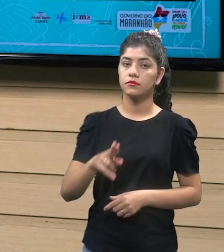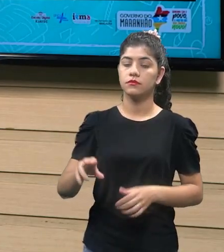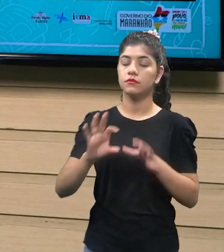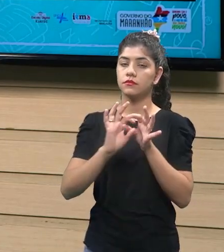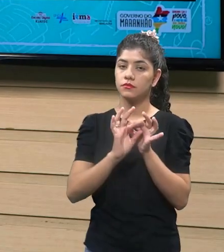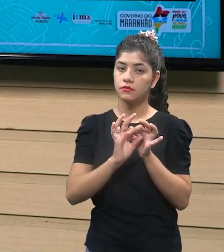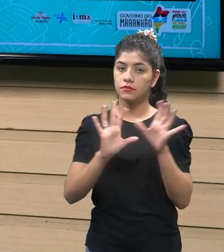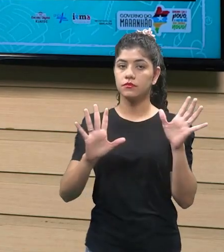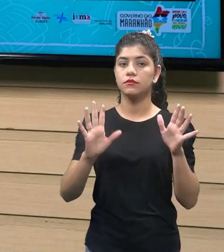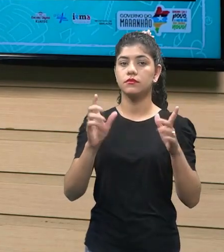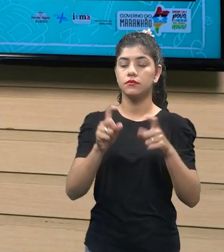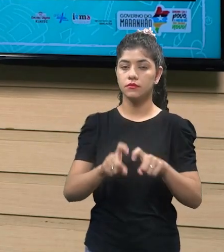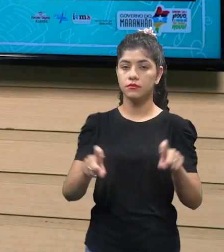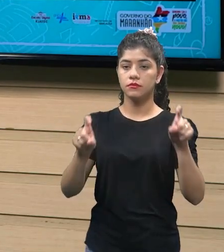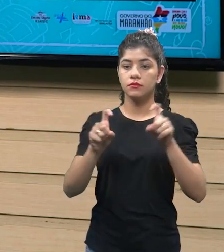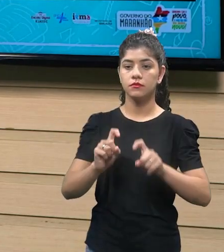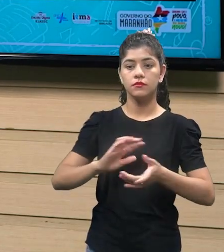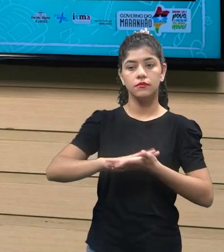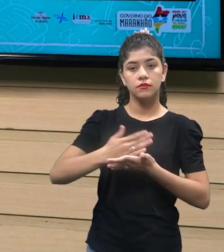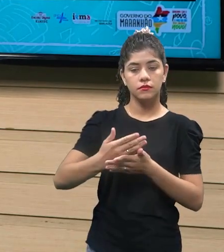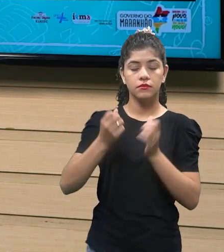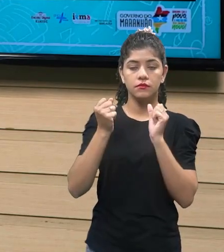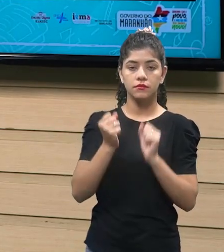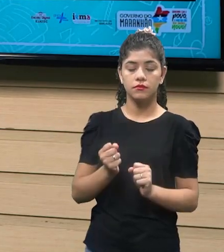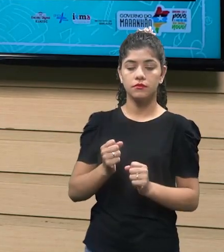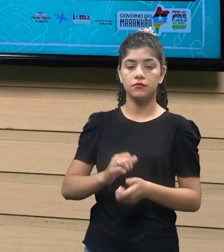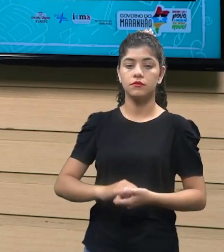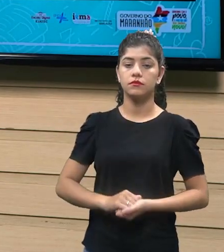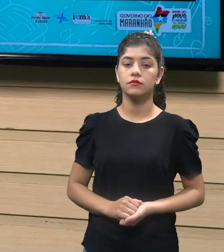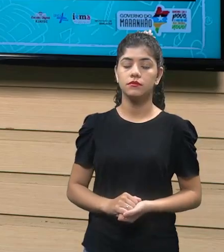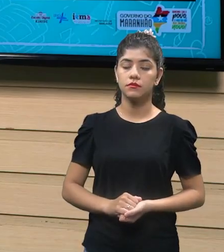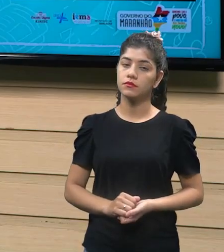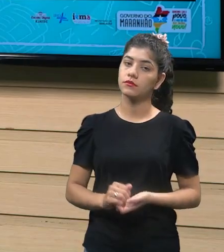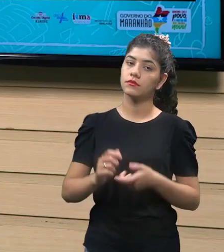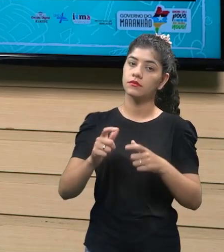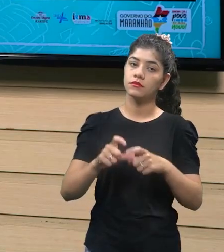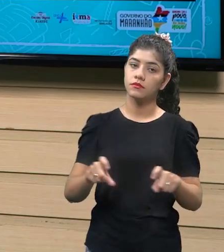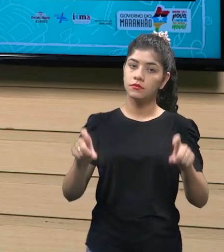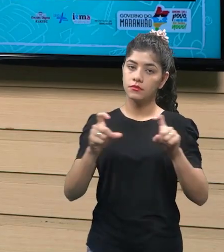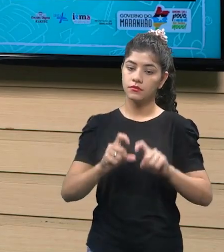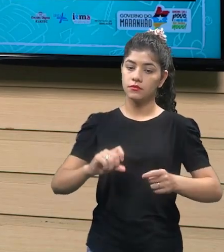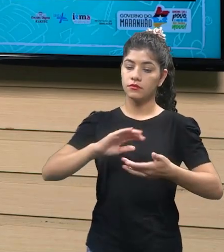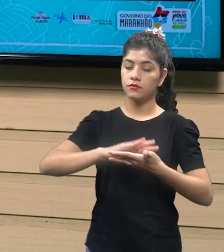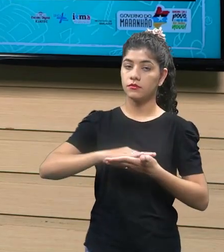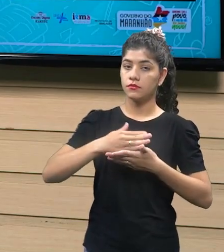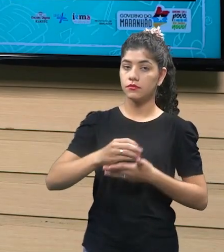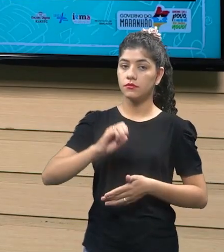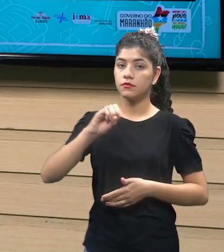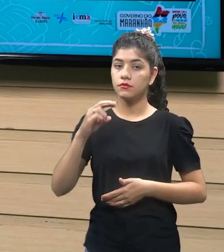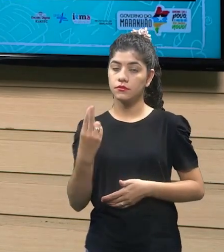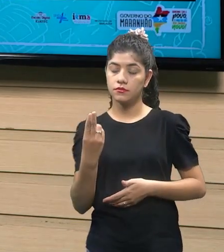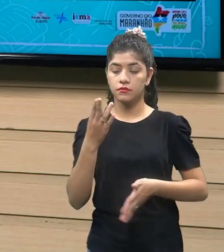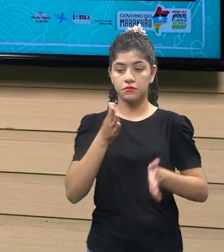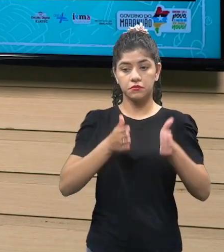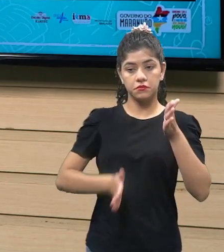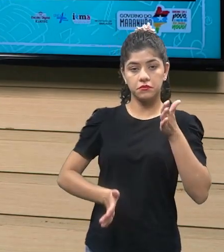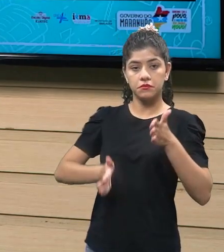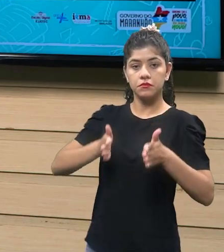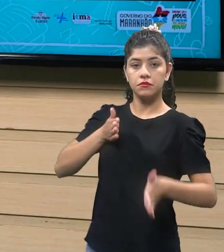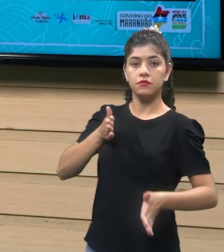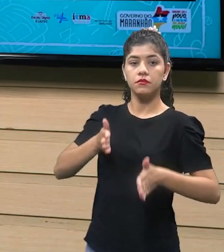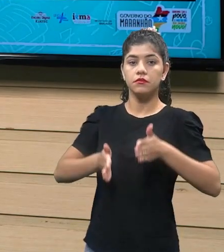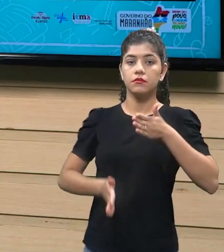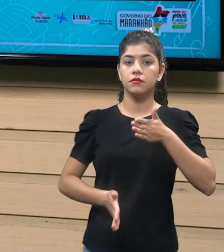que a máquina opere, seja o computador, tá? Ou seja, um robô, no caso.